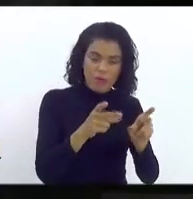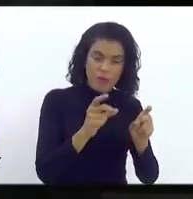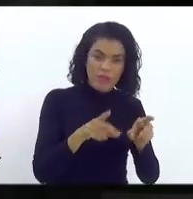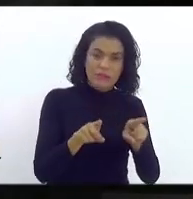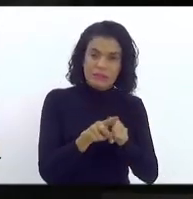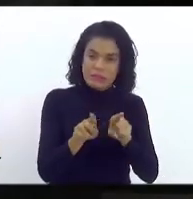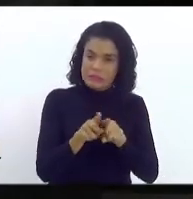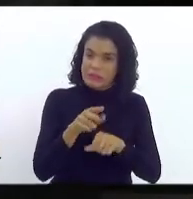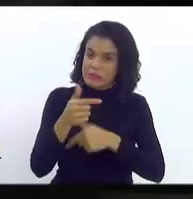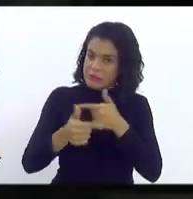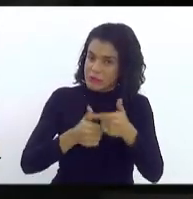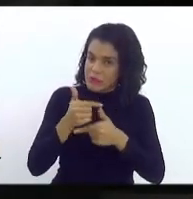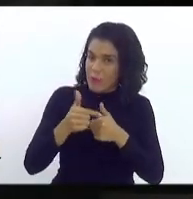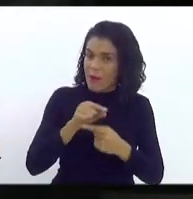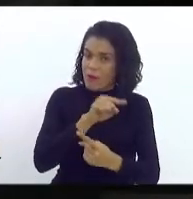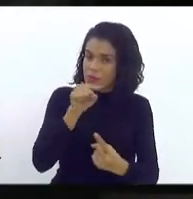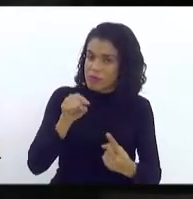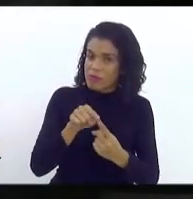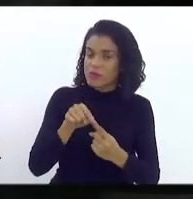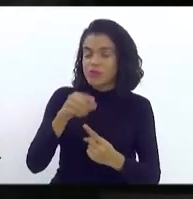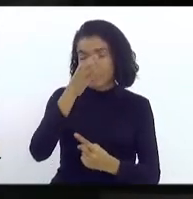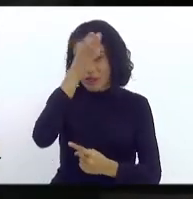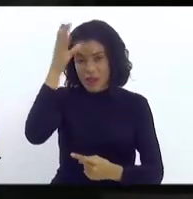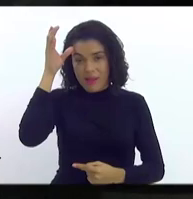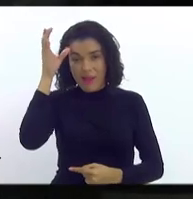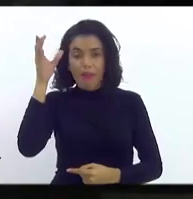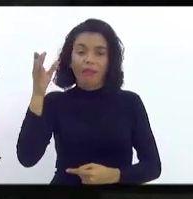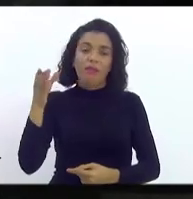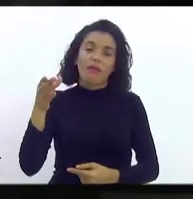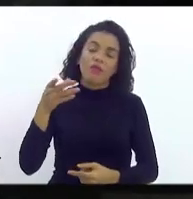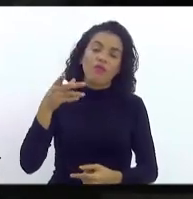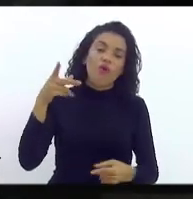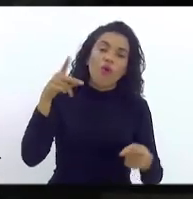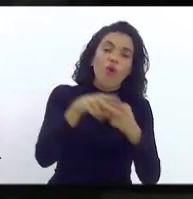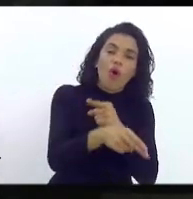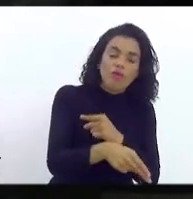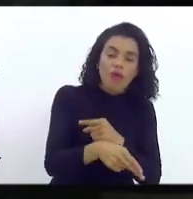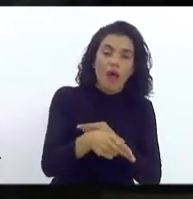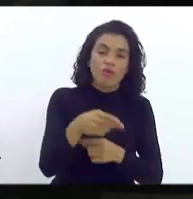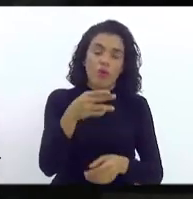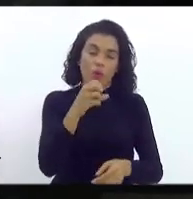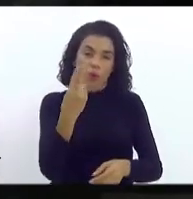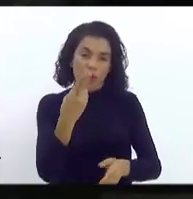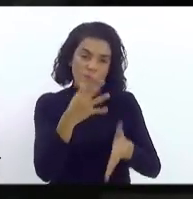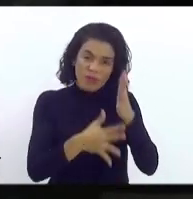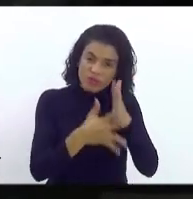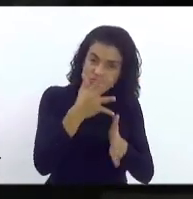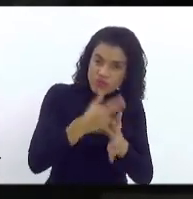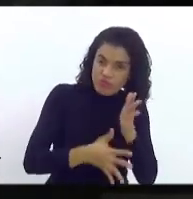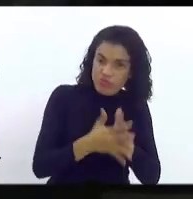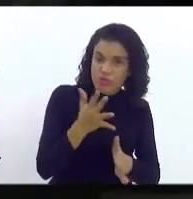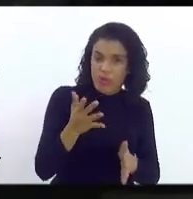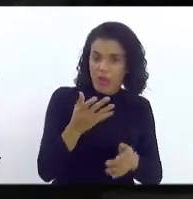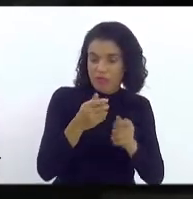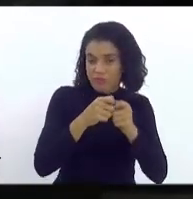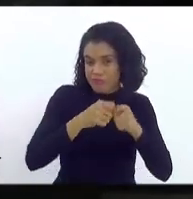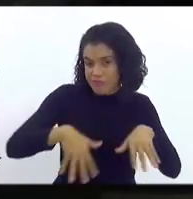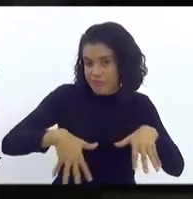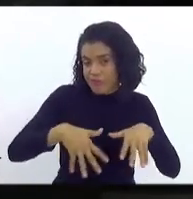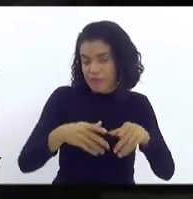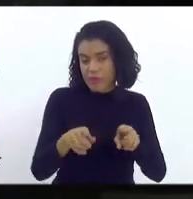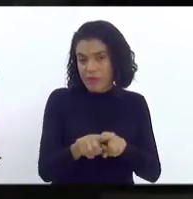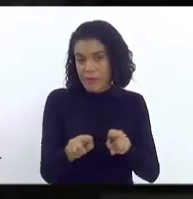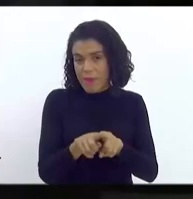um trabalho para que esses clientes não ficassem, não fossem cortados, não fossem prejudicados no momento em que